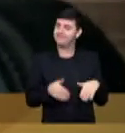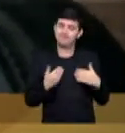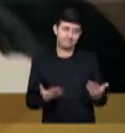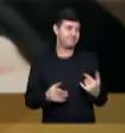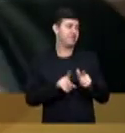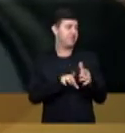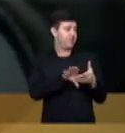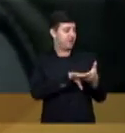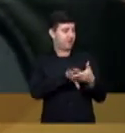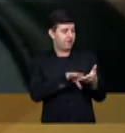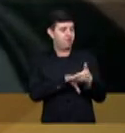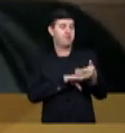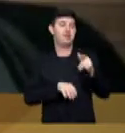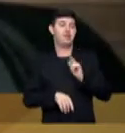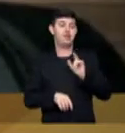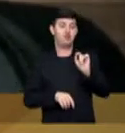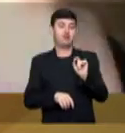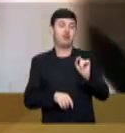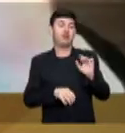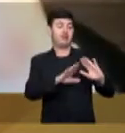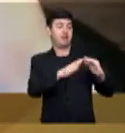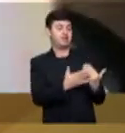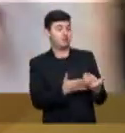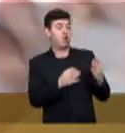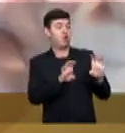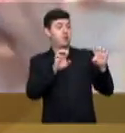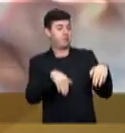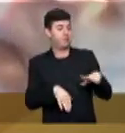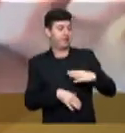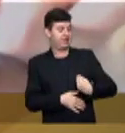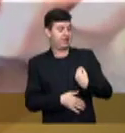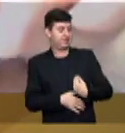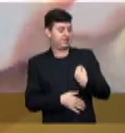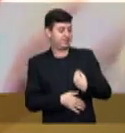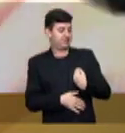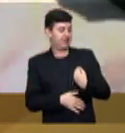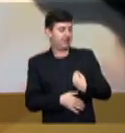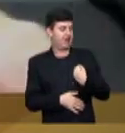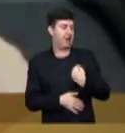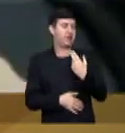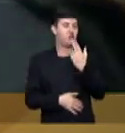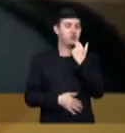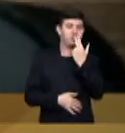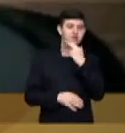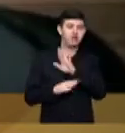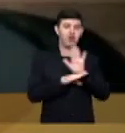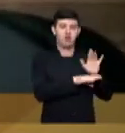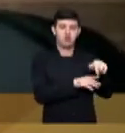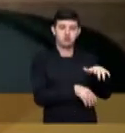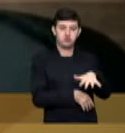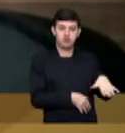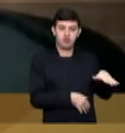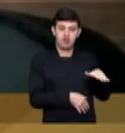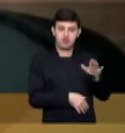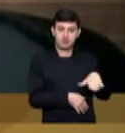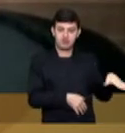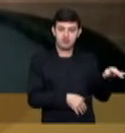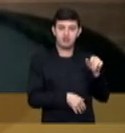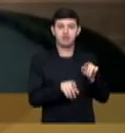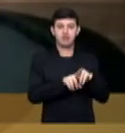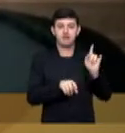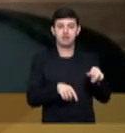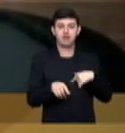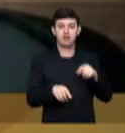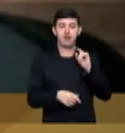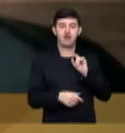recomendação, dentro da escola, o bem-estar nutricional das crianças deve ser a